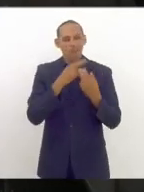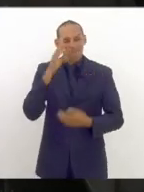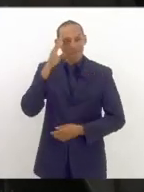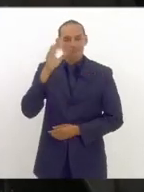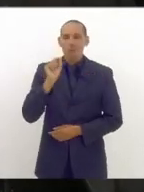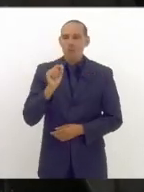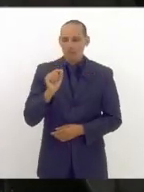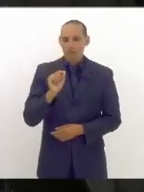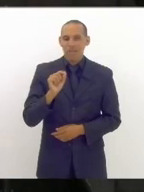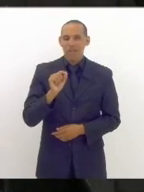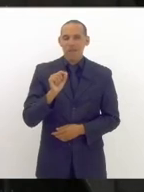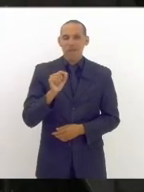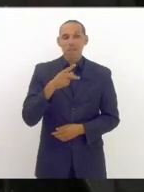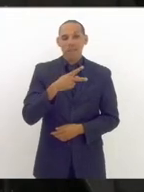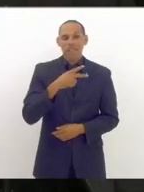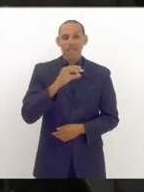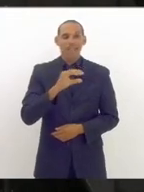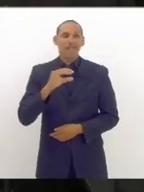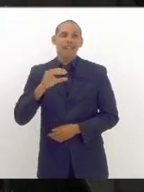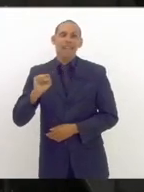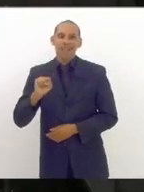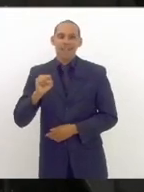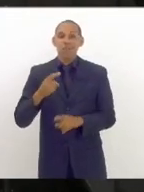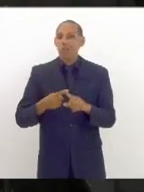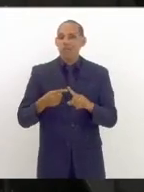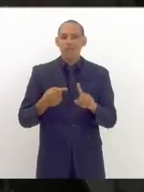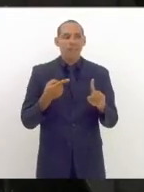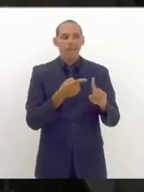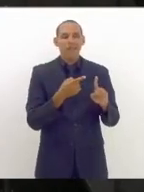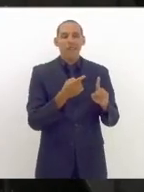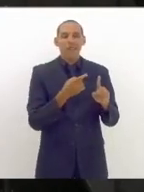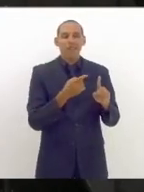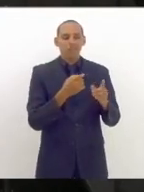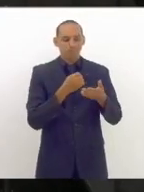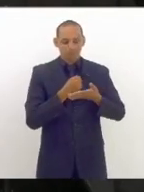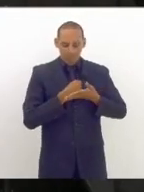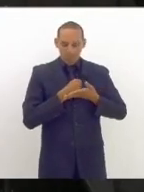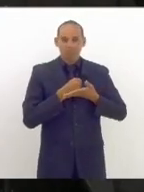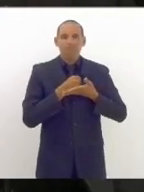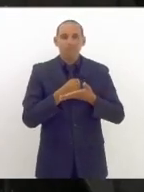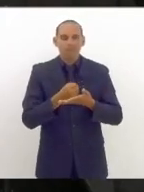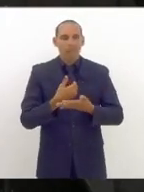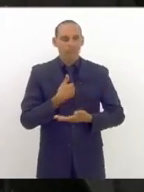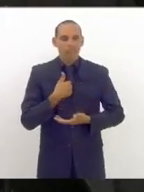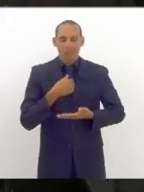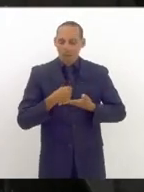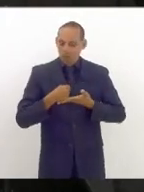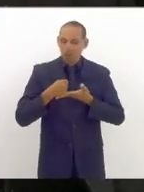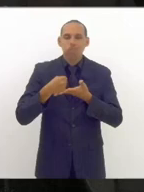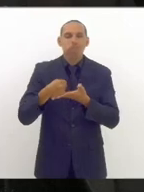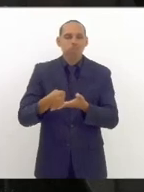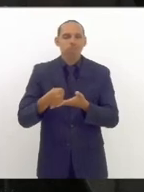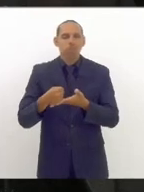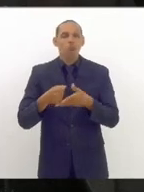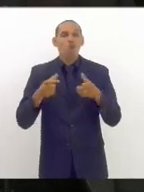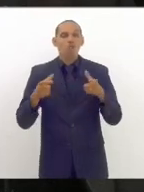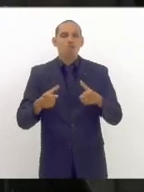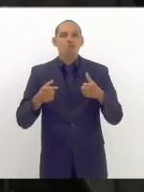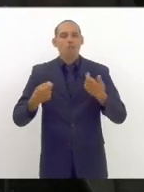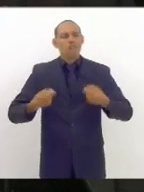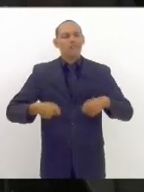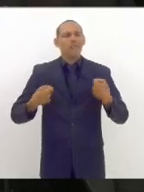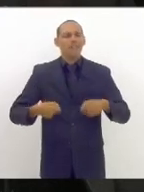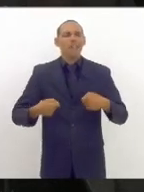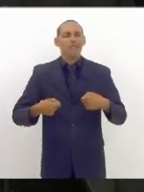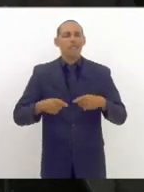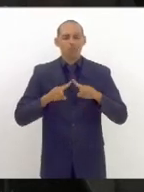Siciliano, pelo PCCS, porque foi a pessoa que me levou à demanda dos funcionários de carreira pelo plano de